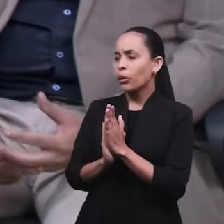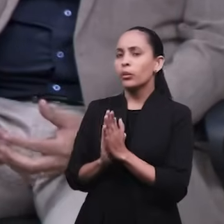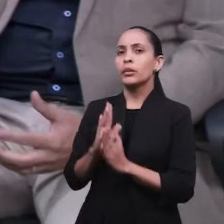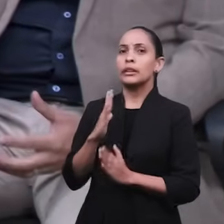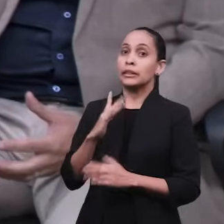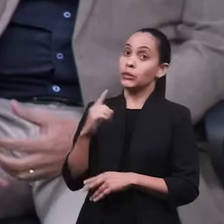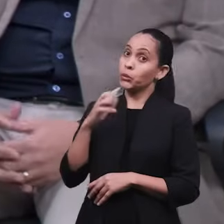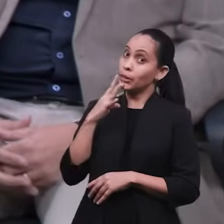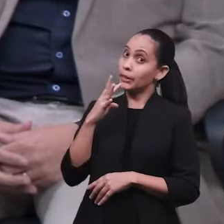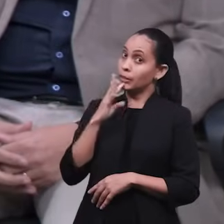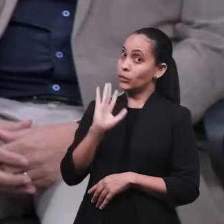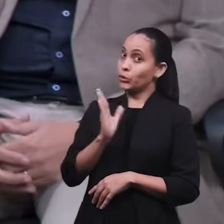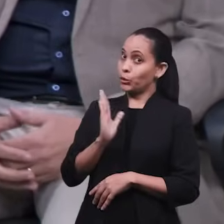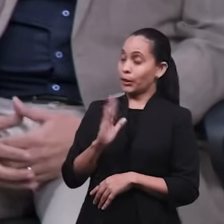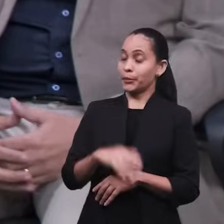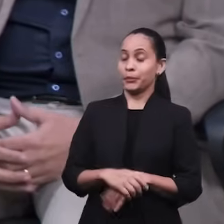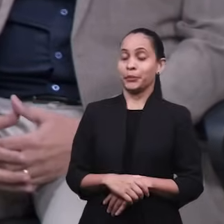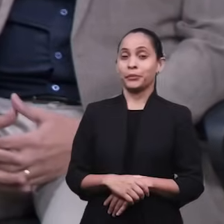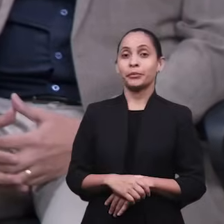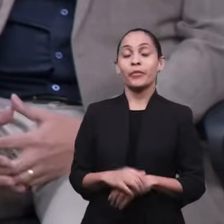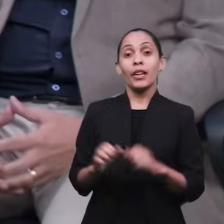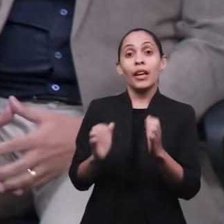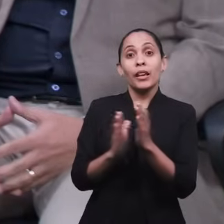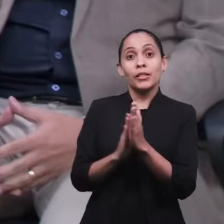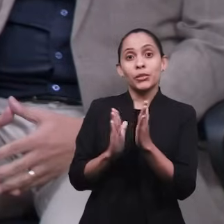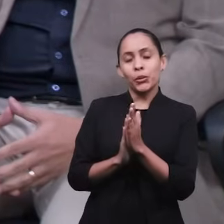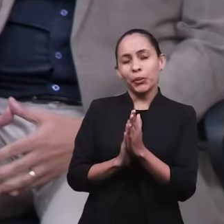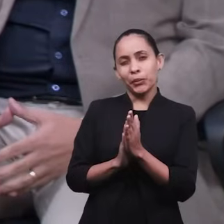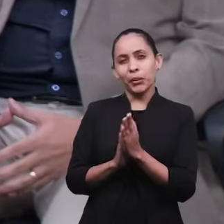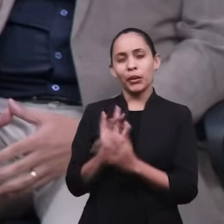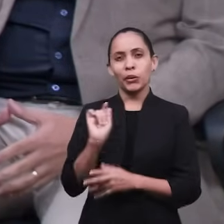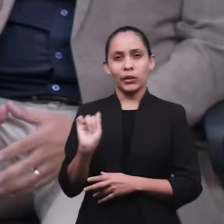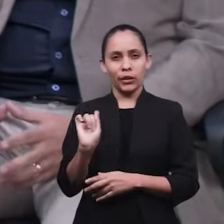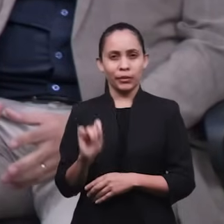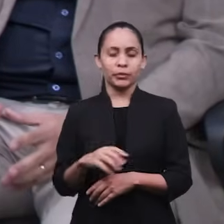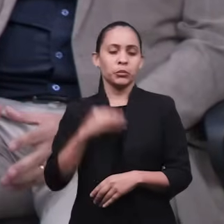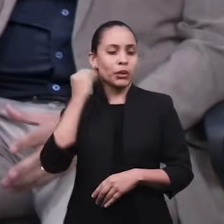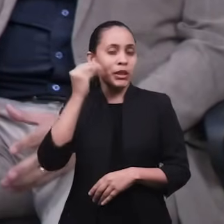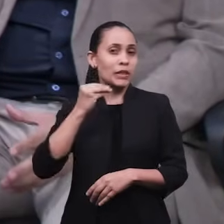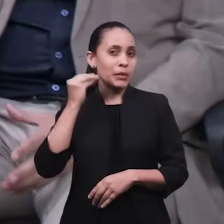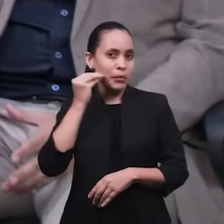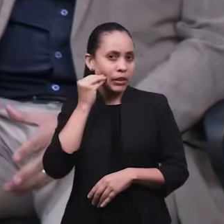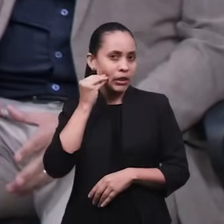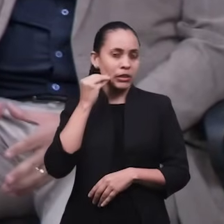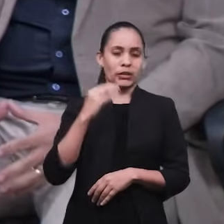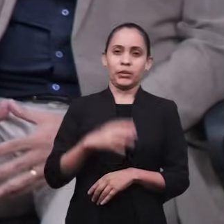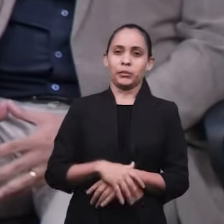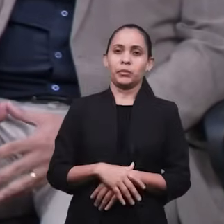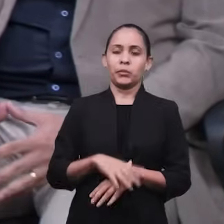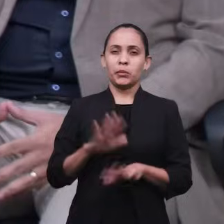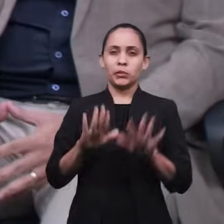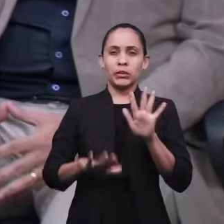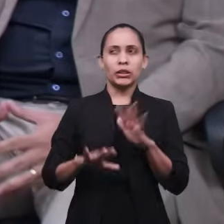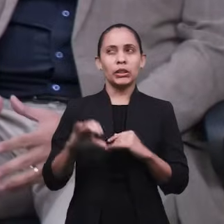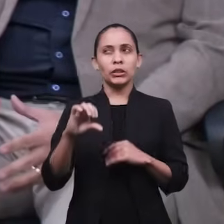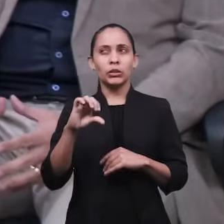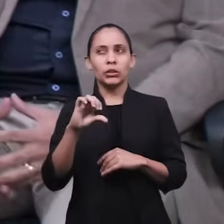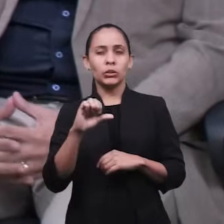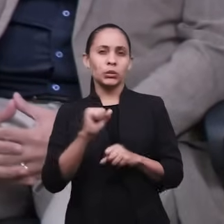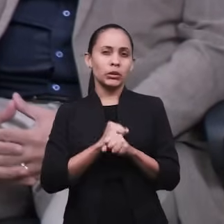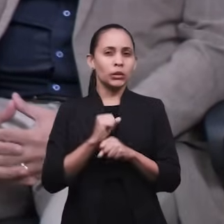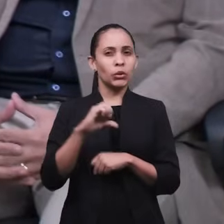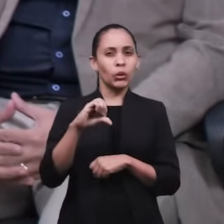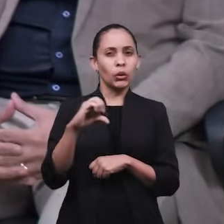é bastante conhecido dos irmãos. Esse louvor, ele é fruto de uma experiência na década de 90. Tem um